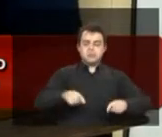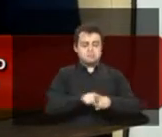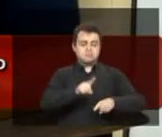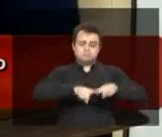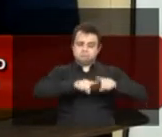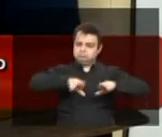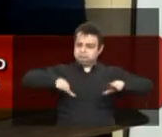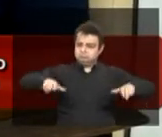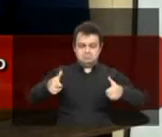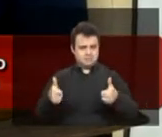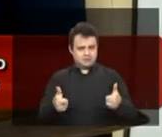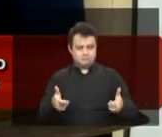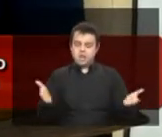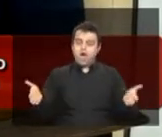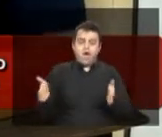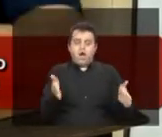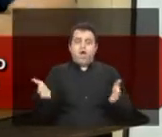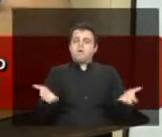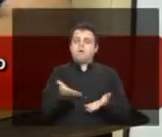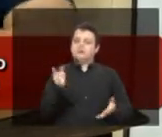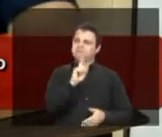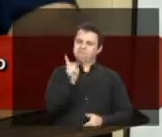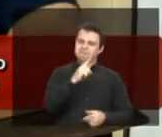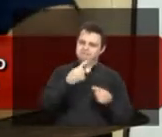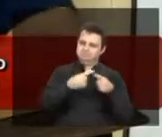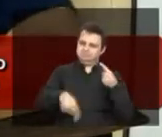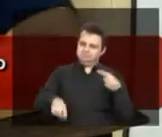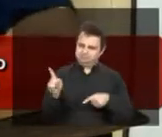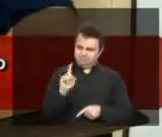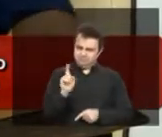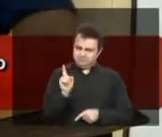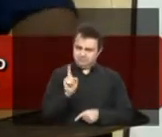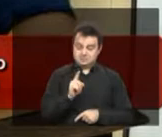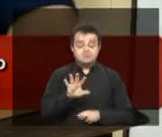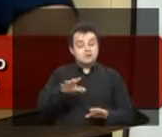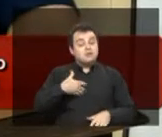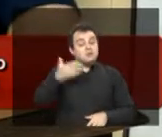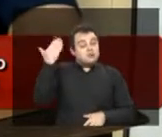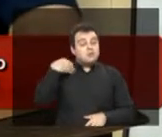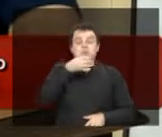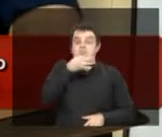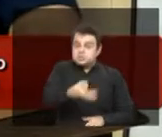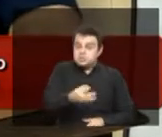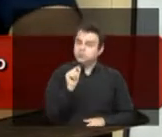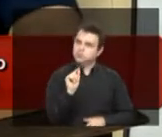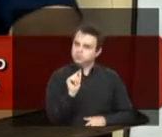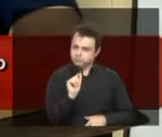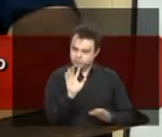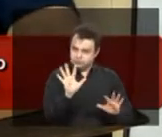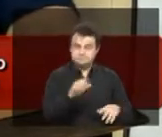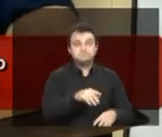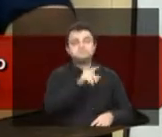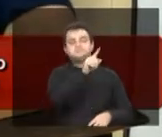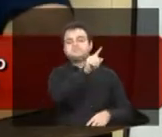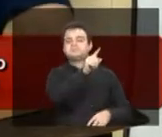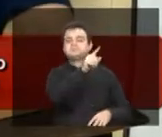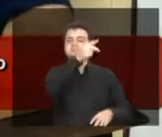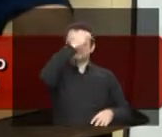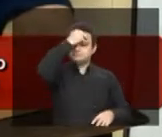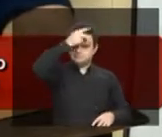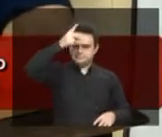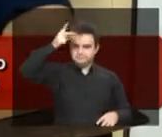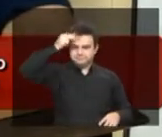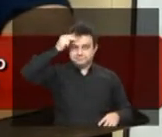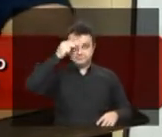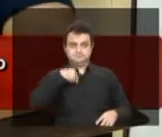Enfim, mas agora não é o momento. O que eu sugeri era que o prefeito perdoasse todas